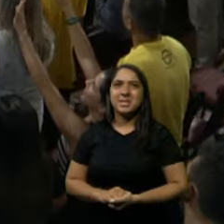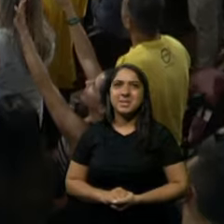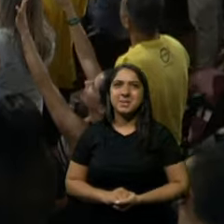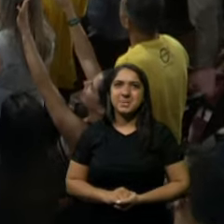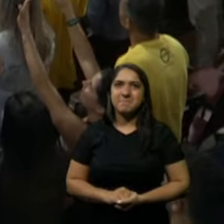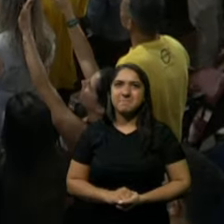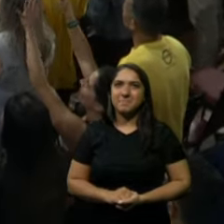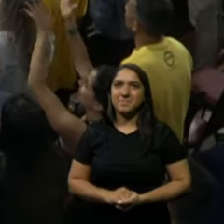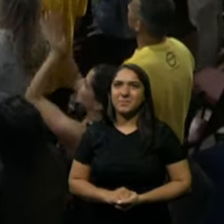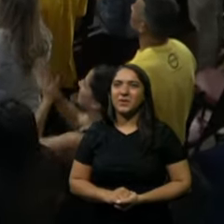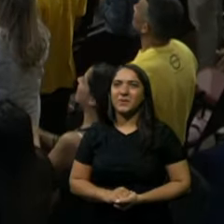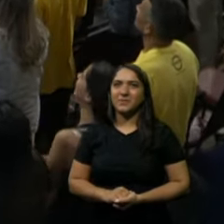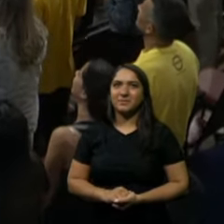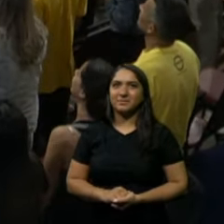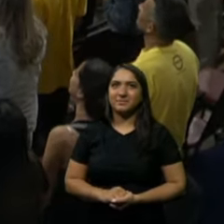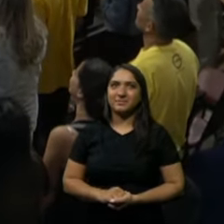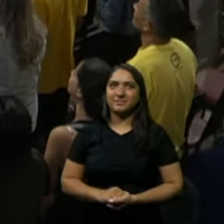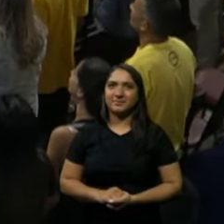é